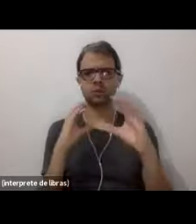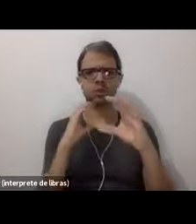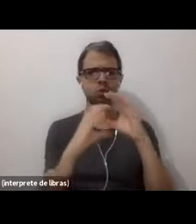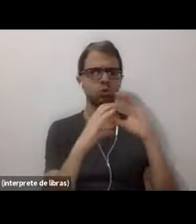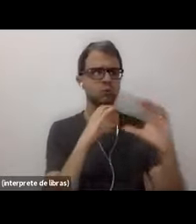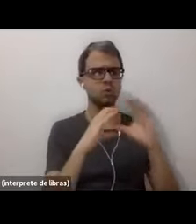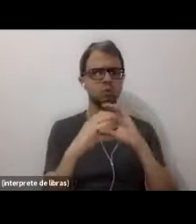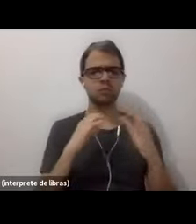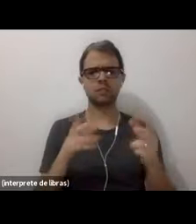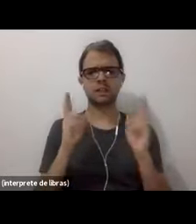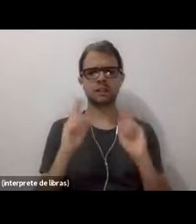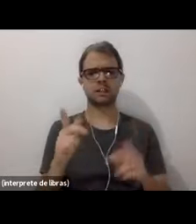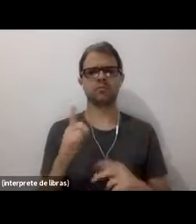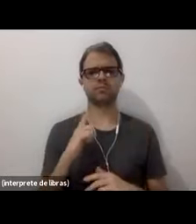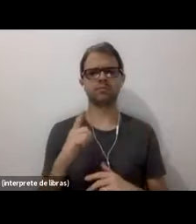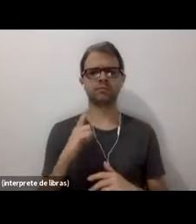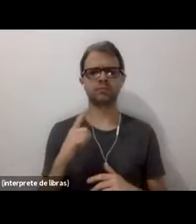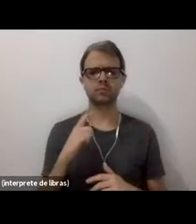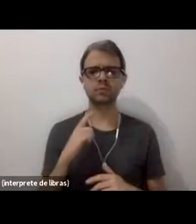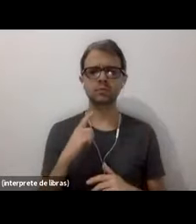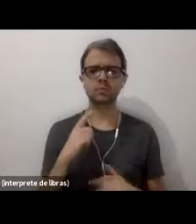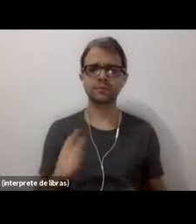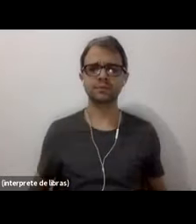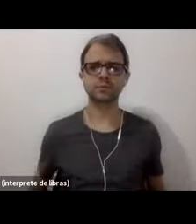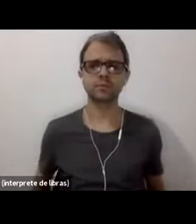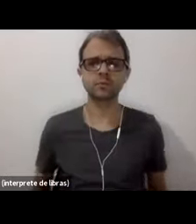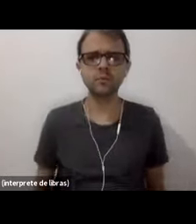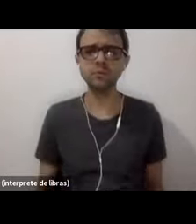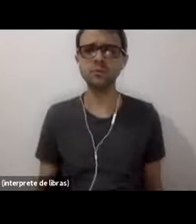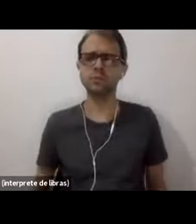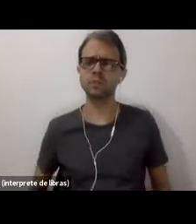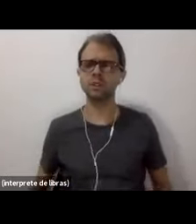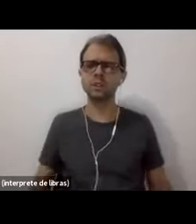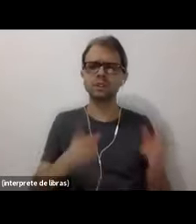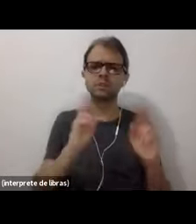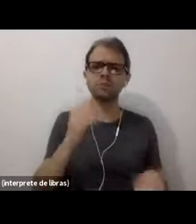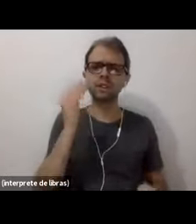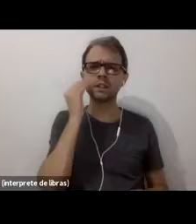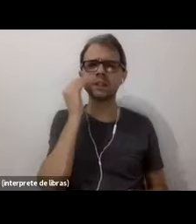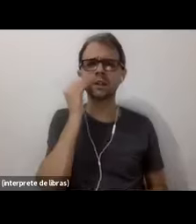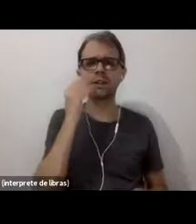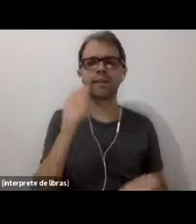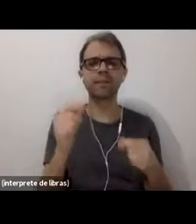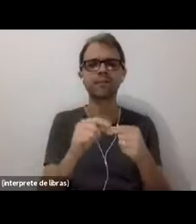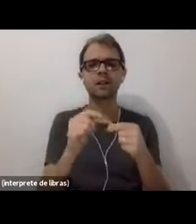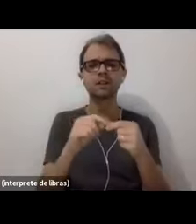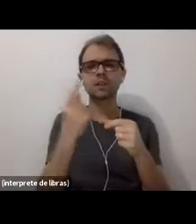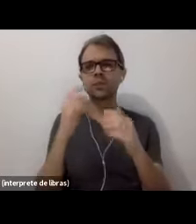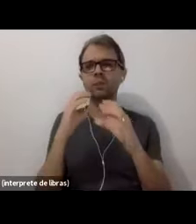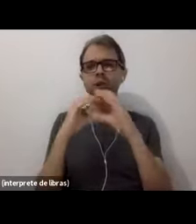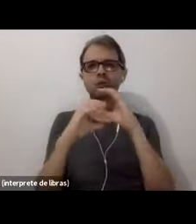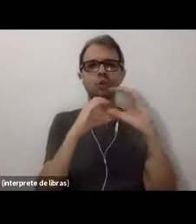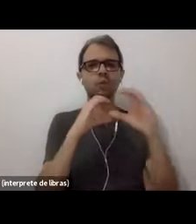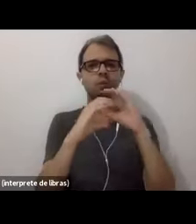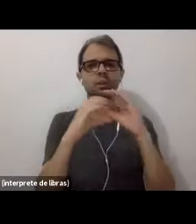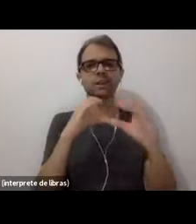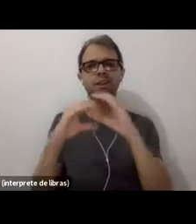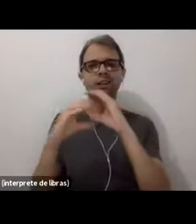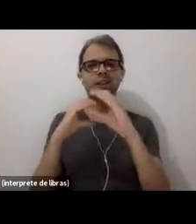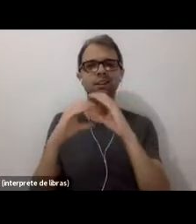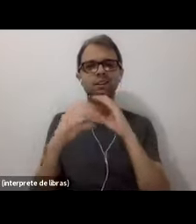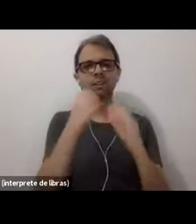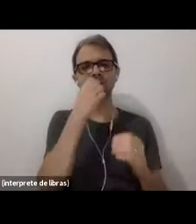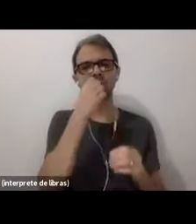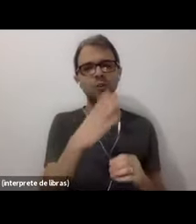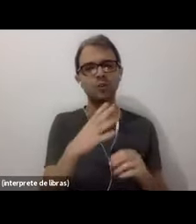elas e buscando também manter essa comunicação, porque quando o professor está bem, está inteirado do que ele está, do que a escola